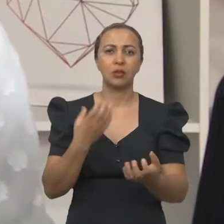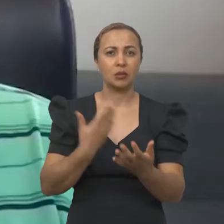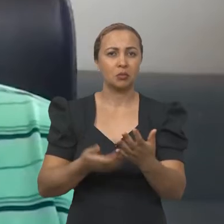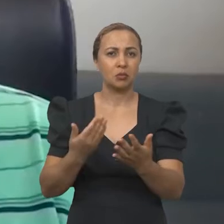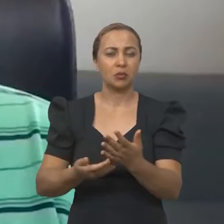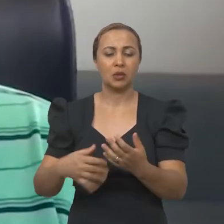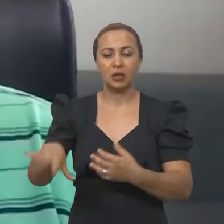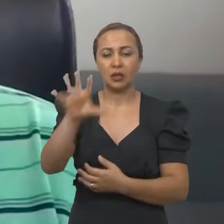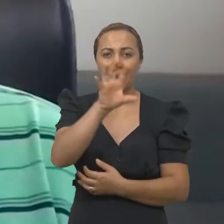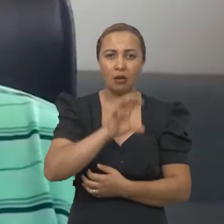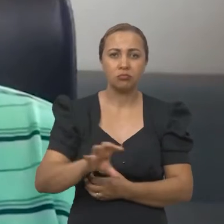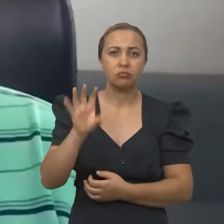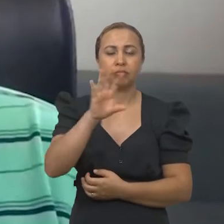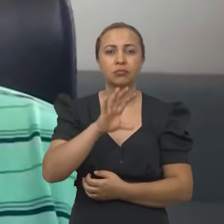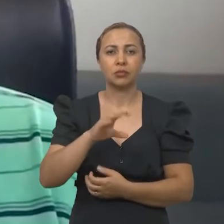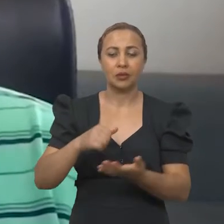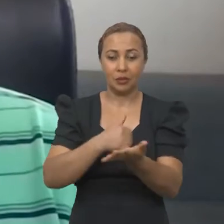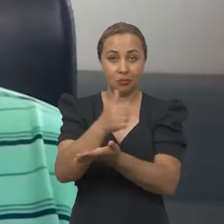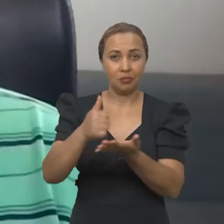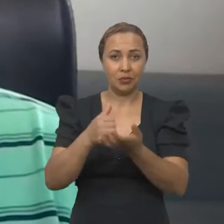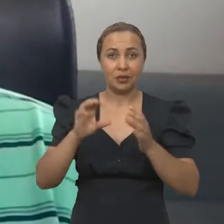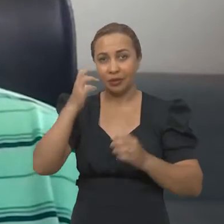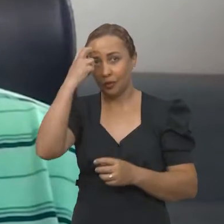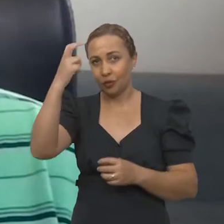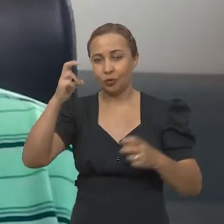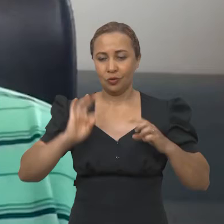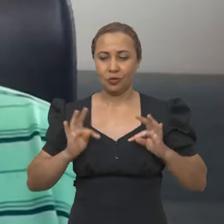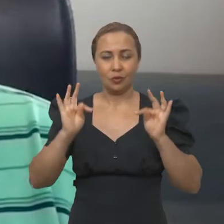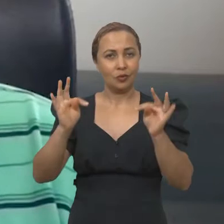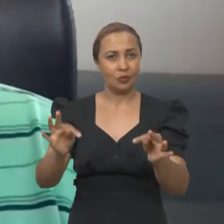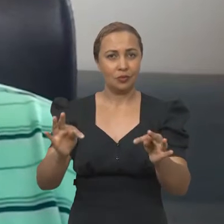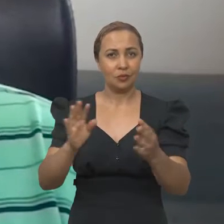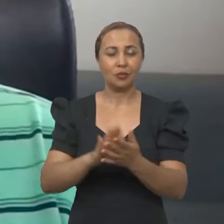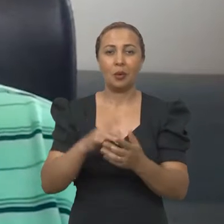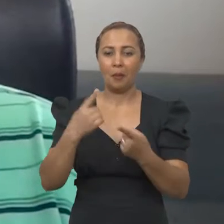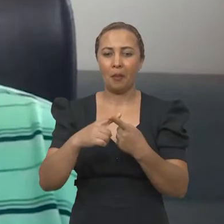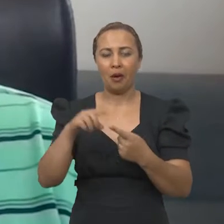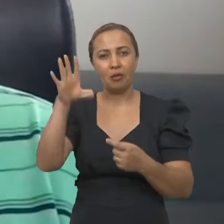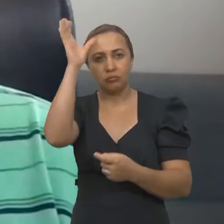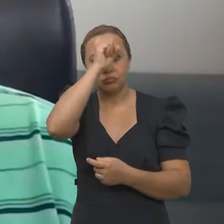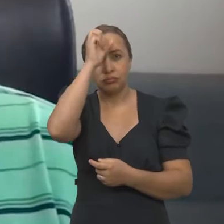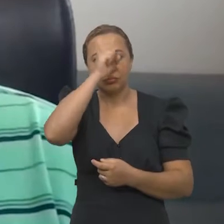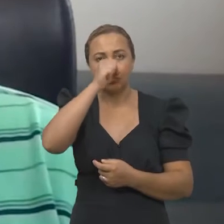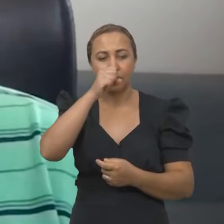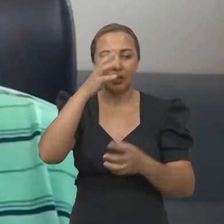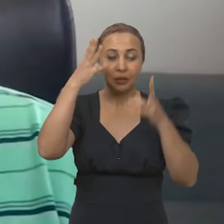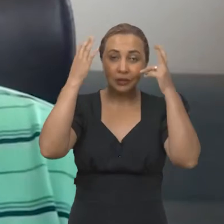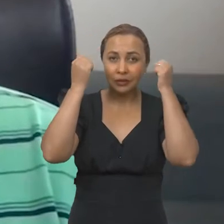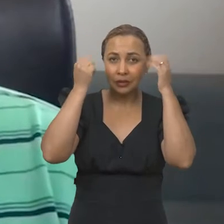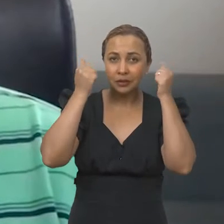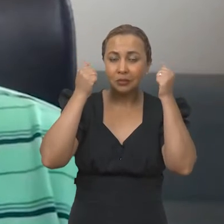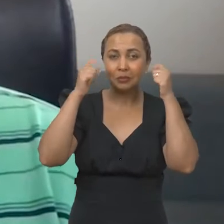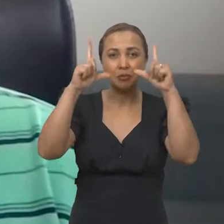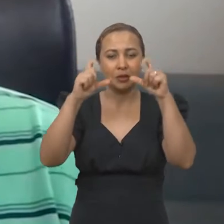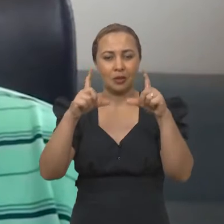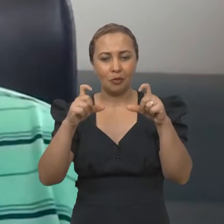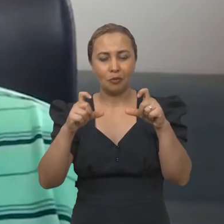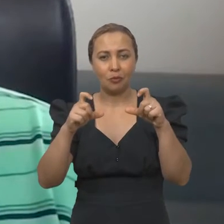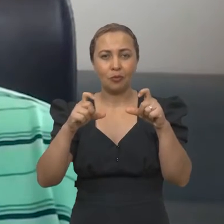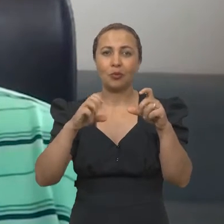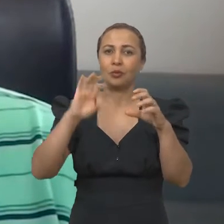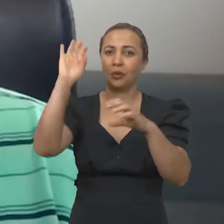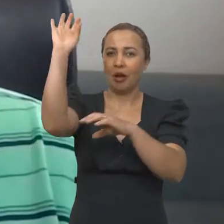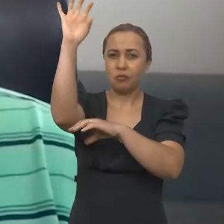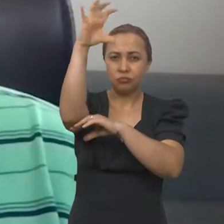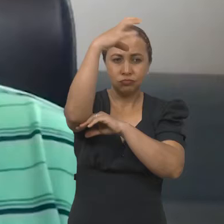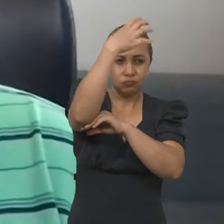região. O sistema é baseado em inteligência artificial, pois aprende a identificar nas imagens que são